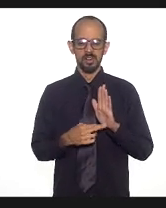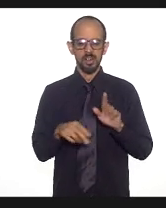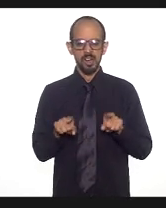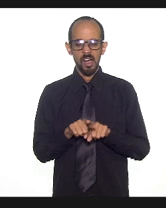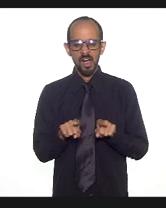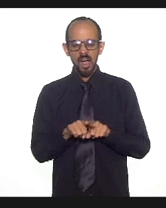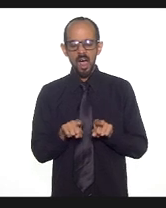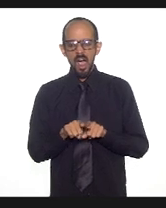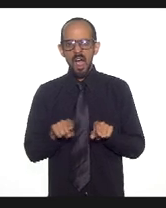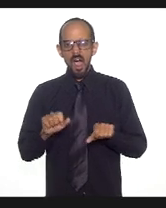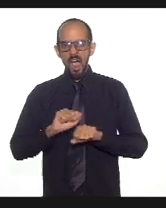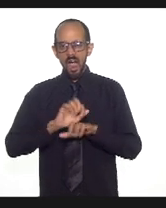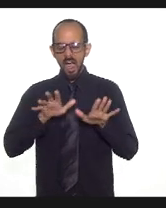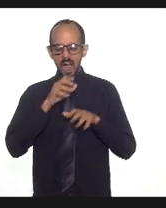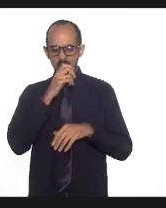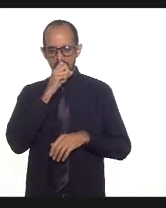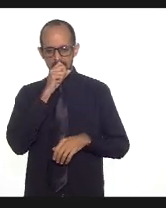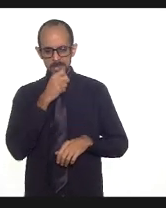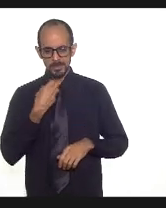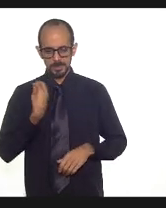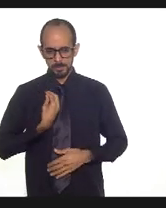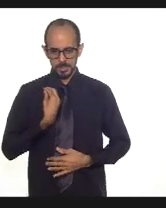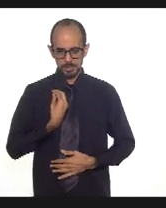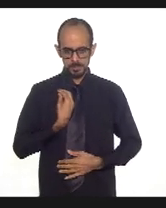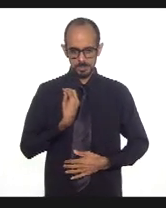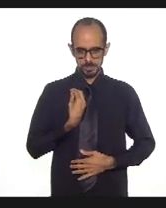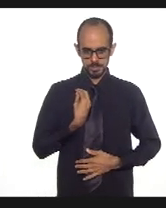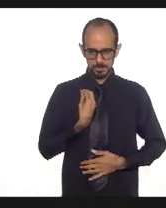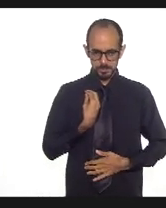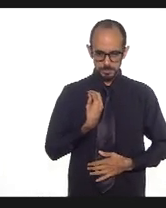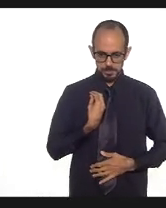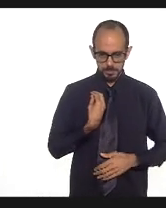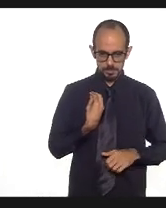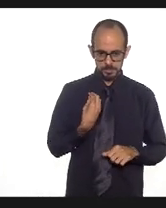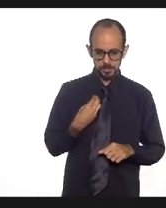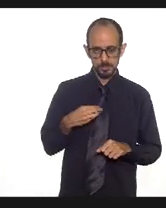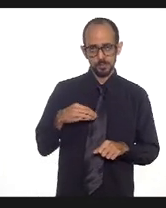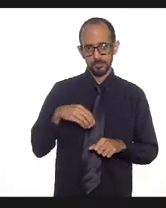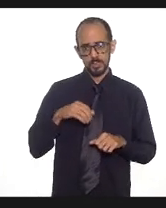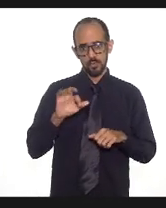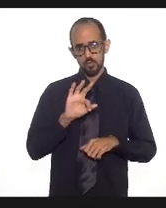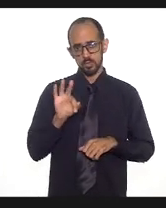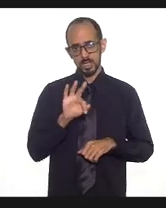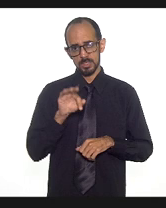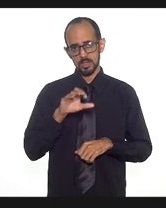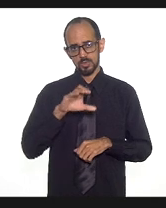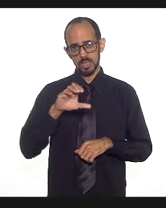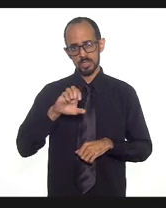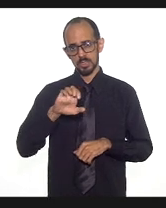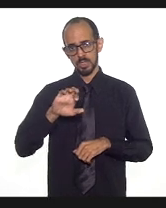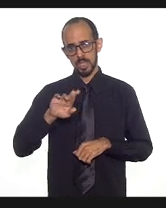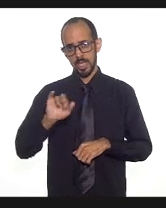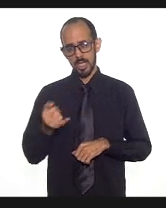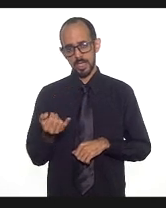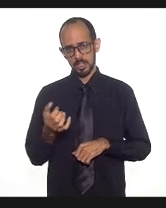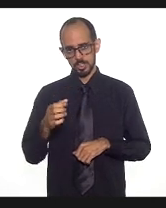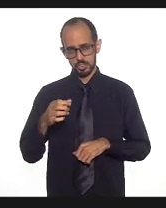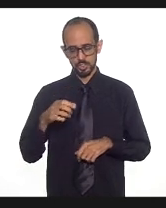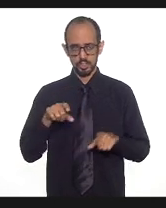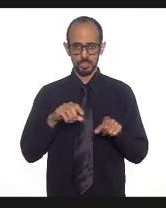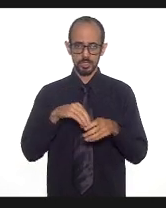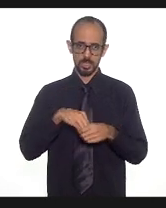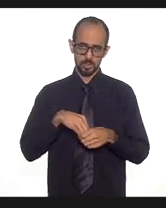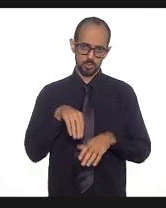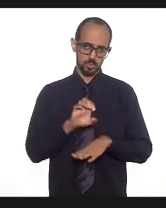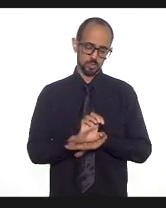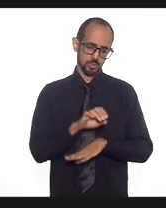na clareza da participação da Fundação CCIERG no Plano Estratégico do Governo do Estado do Rio de Janeiro.